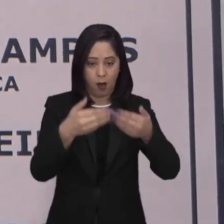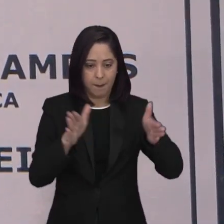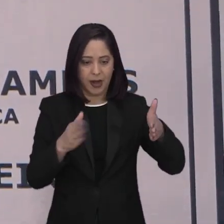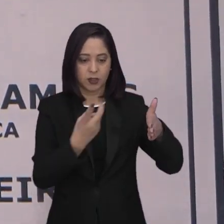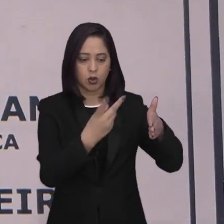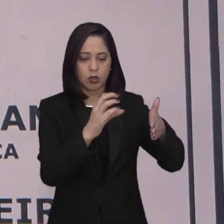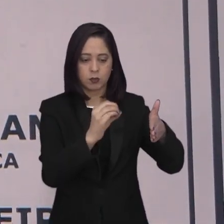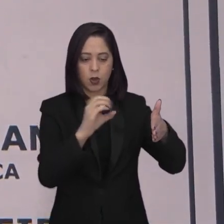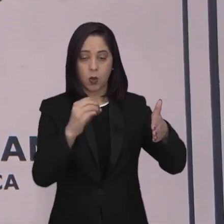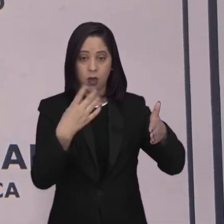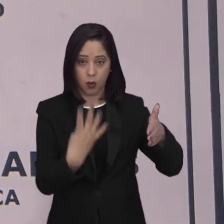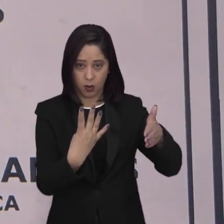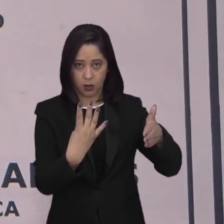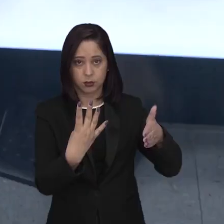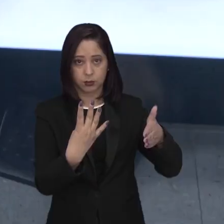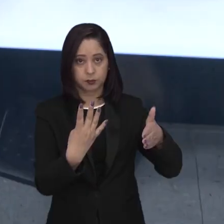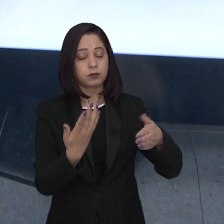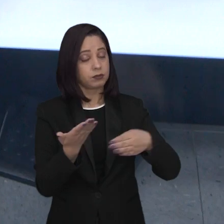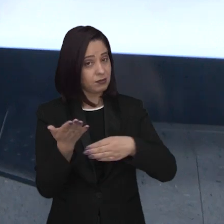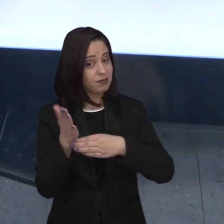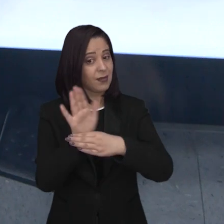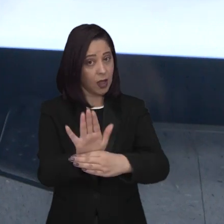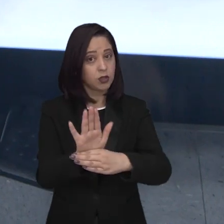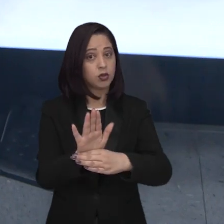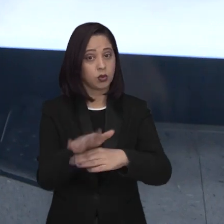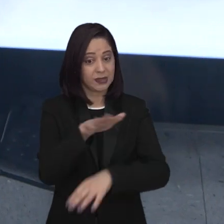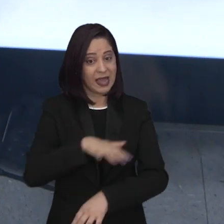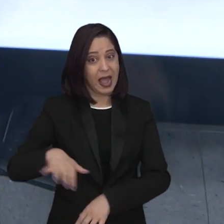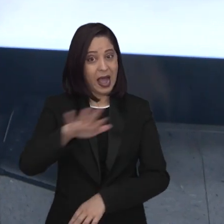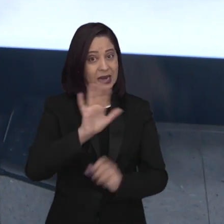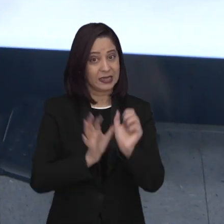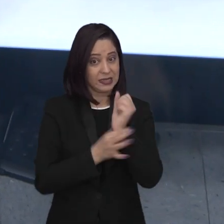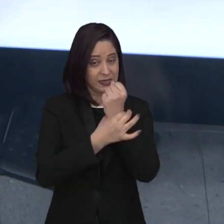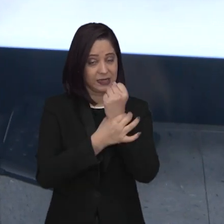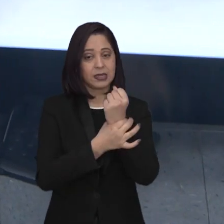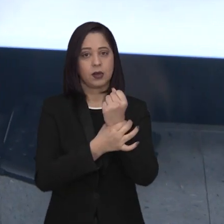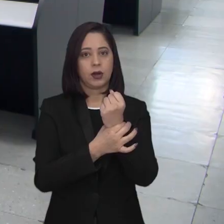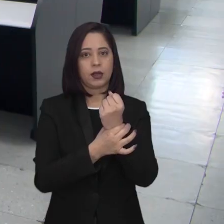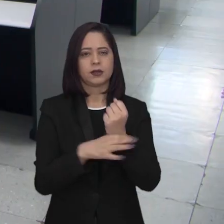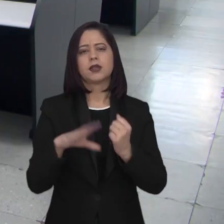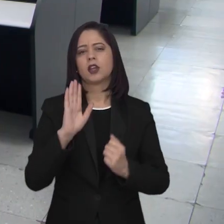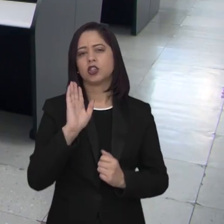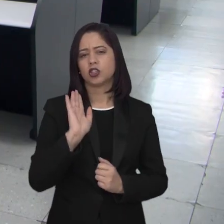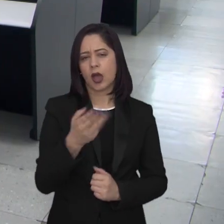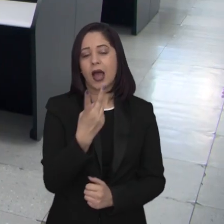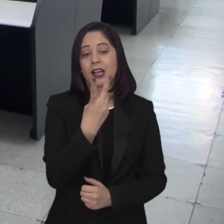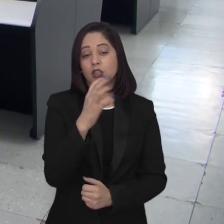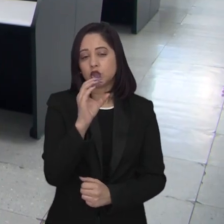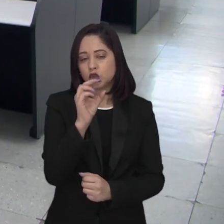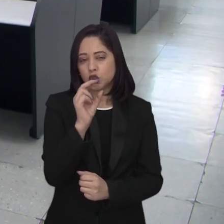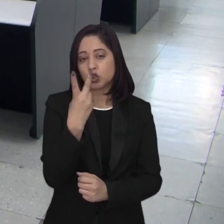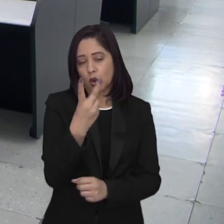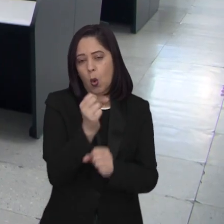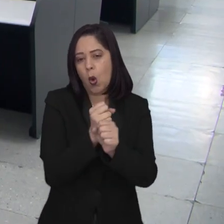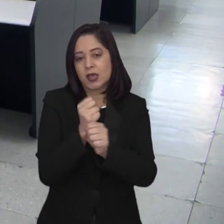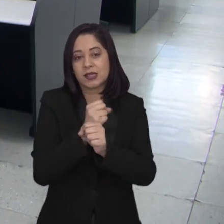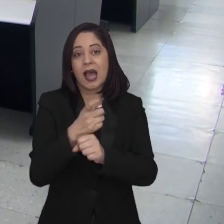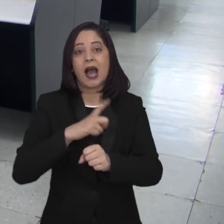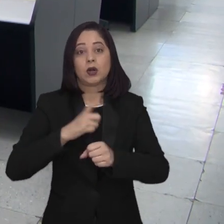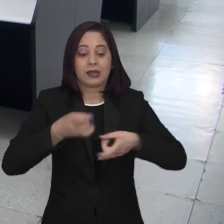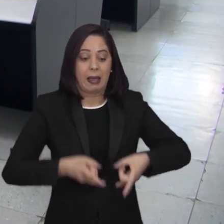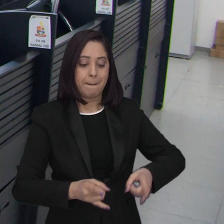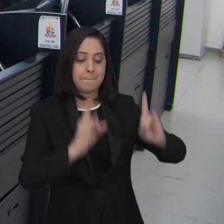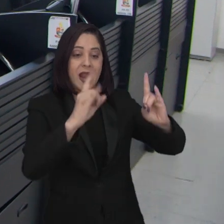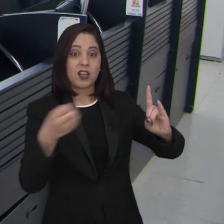desde 2004, contribuindo com a atuação dos serviços de segurança na cidade. Há 2 anos, o local funciona em uma